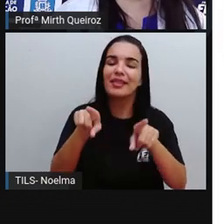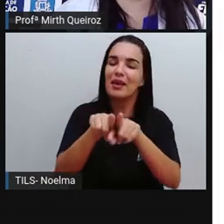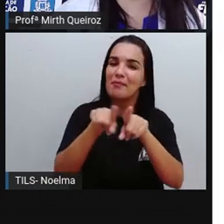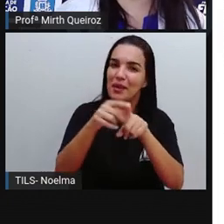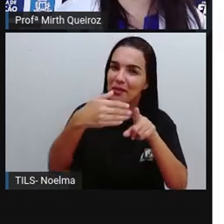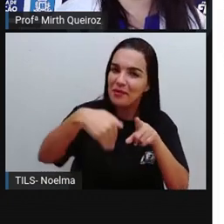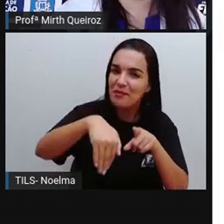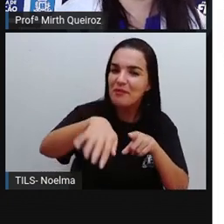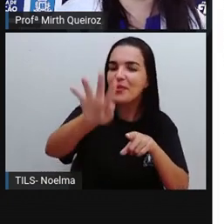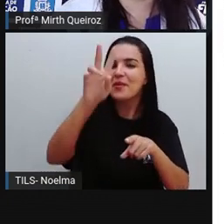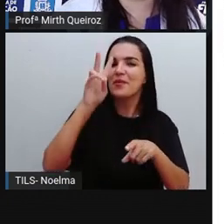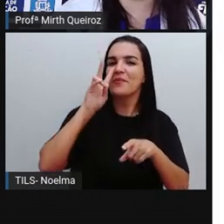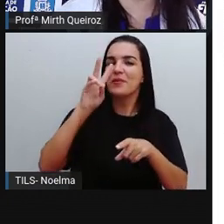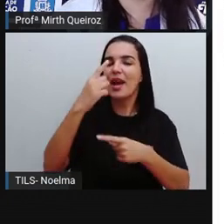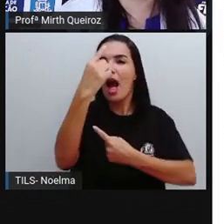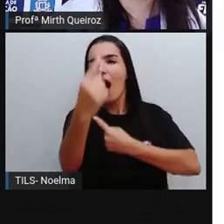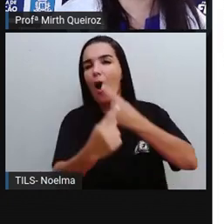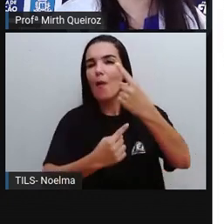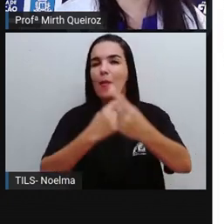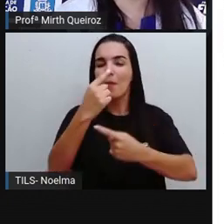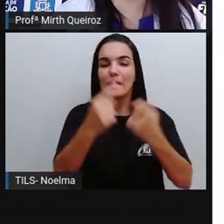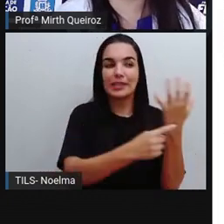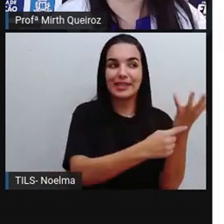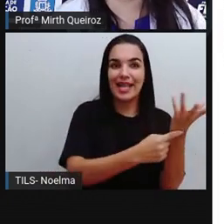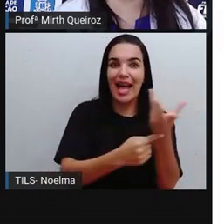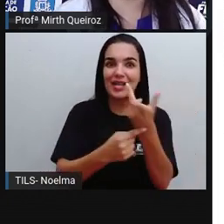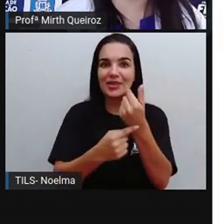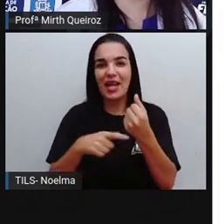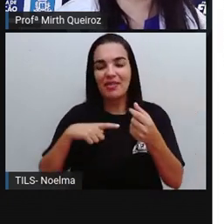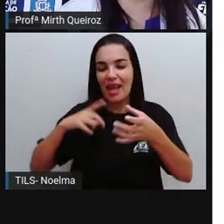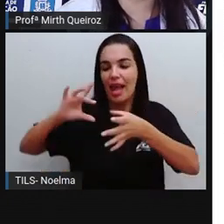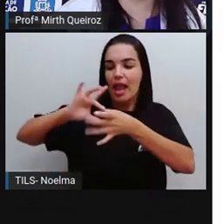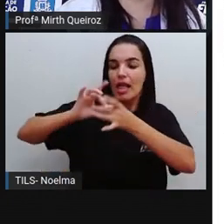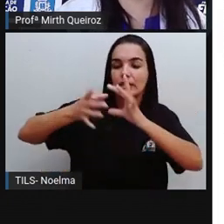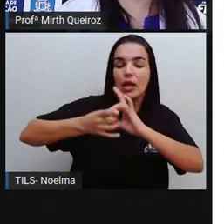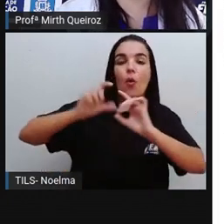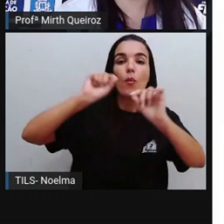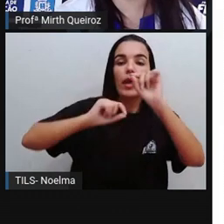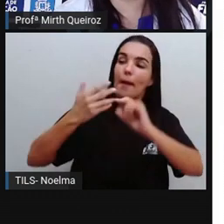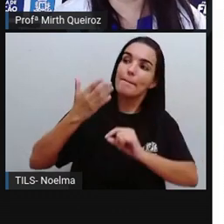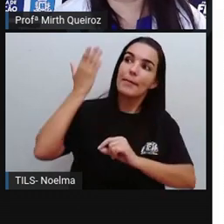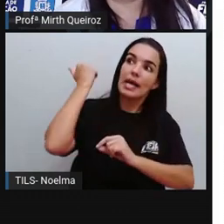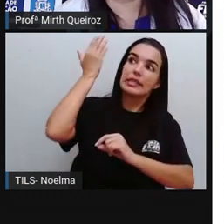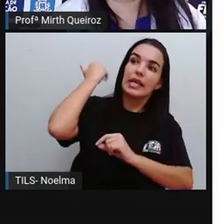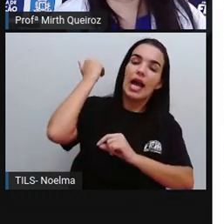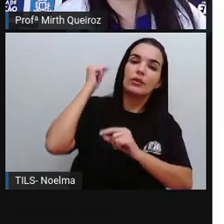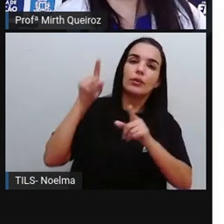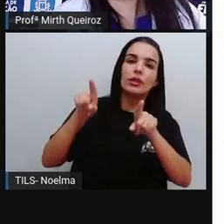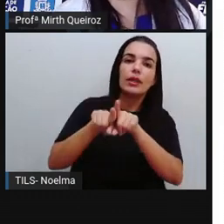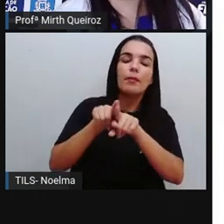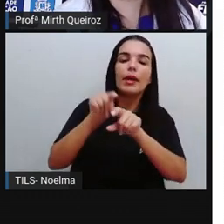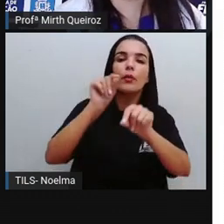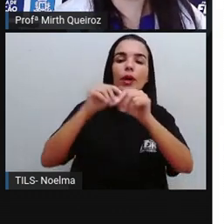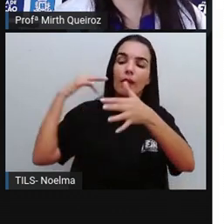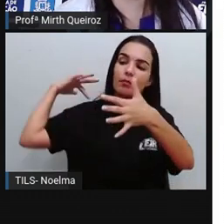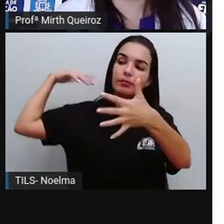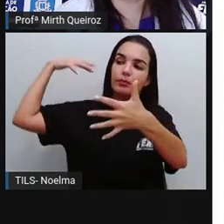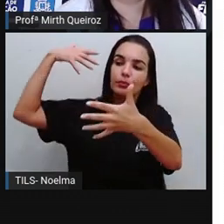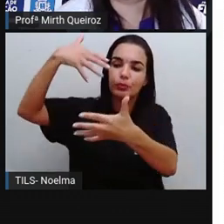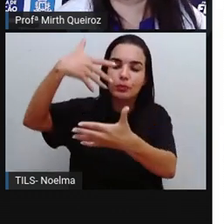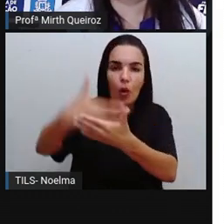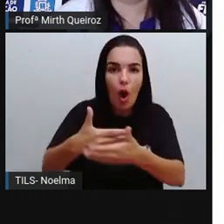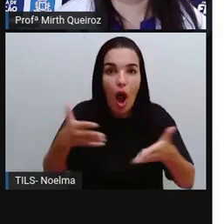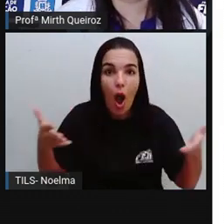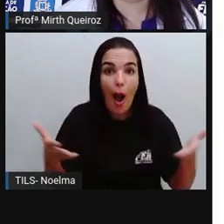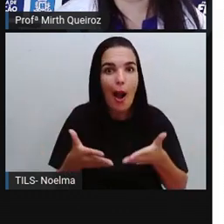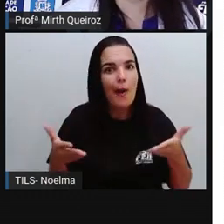também algumas das obras de arte que faz relação com o passado e que, de certa forma, traz para a gente, serve